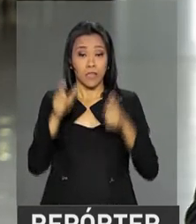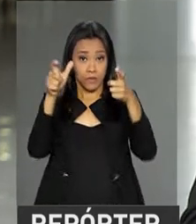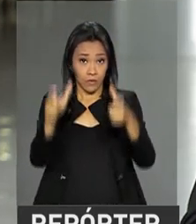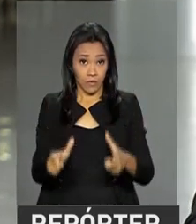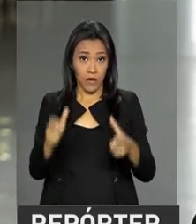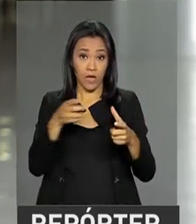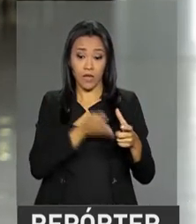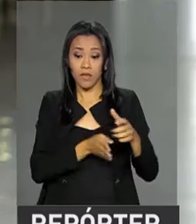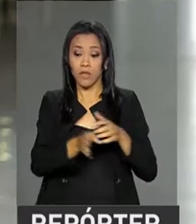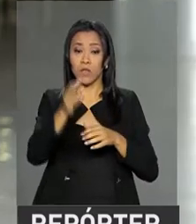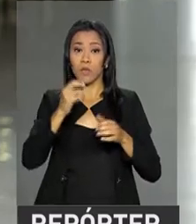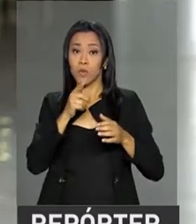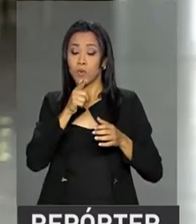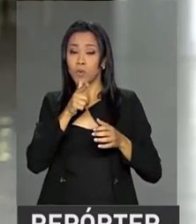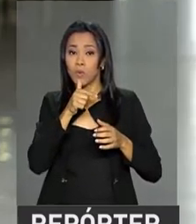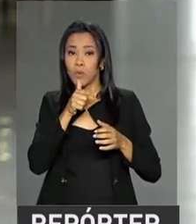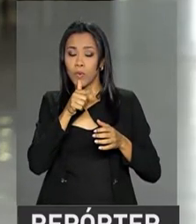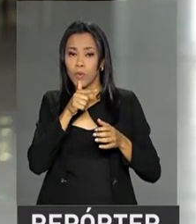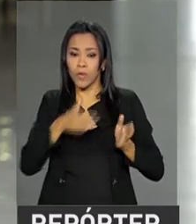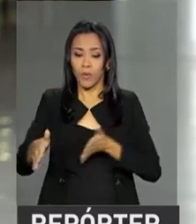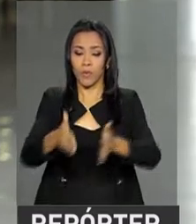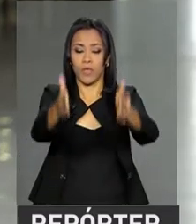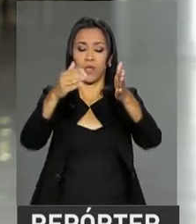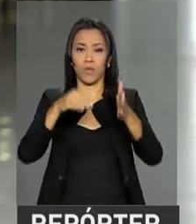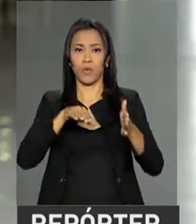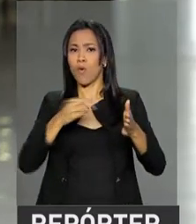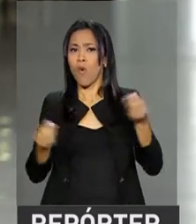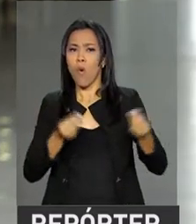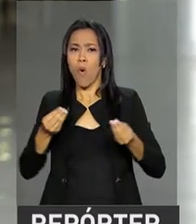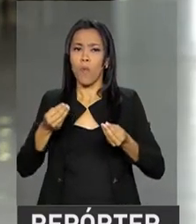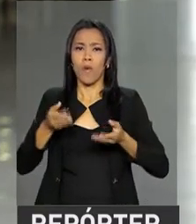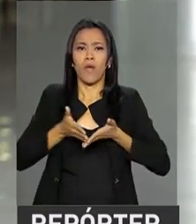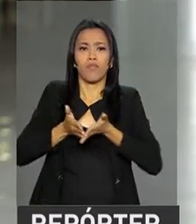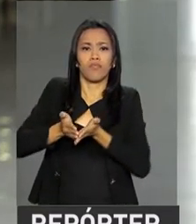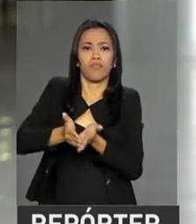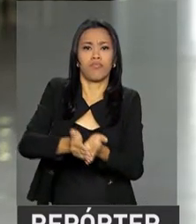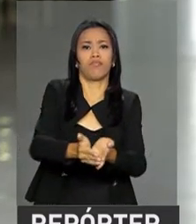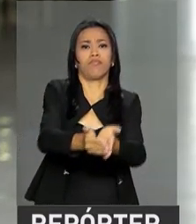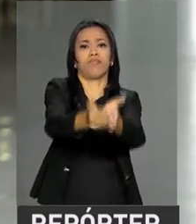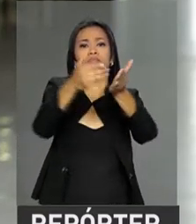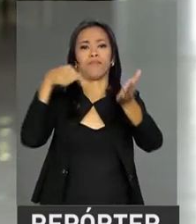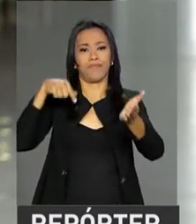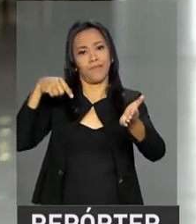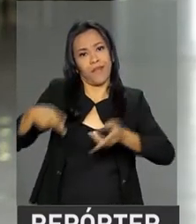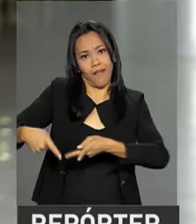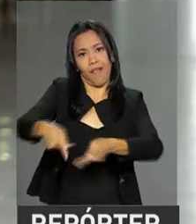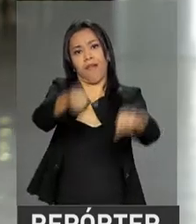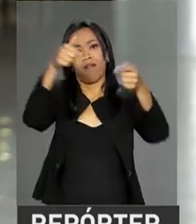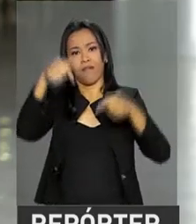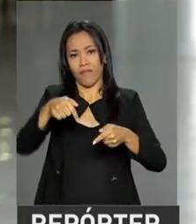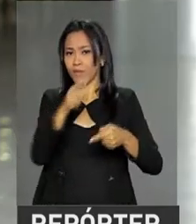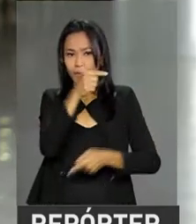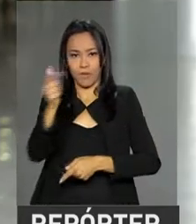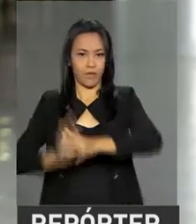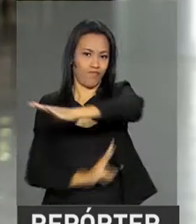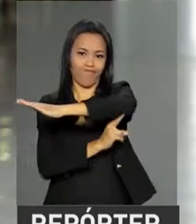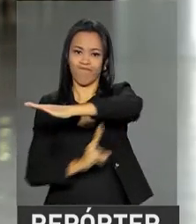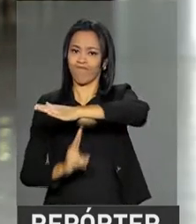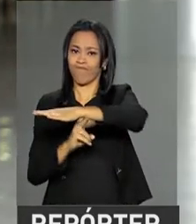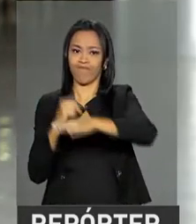sobre o rio araguaia feita em balsas que transportam os moradores e também veículos os veículos leves e veículos pesados veículos